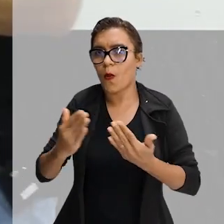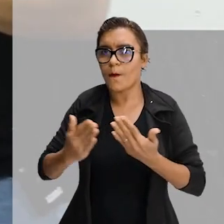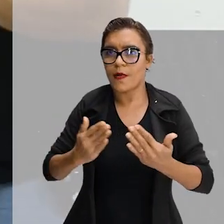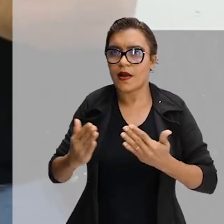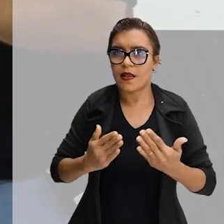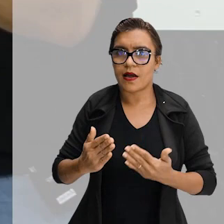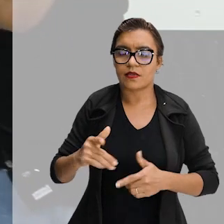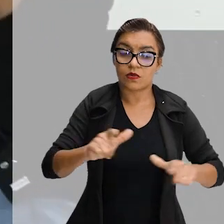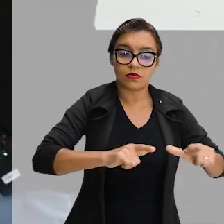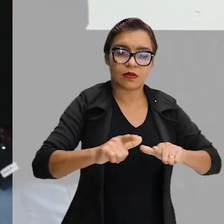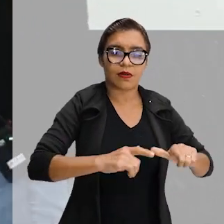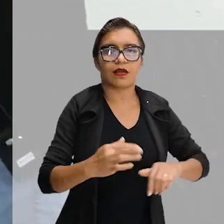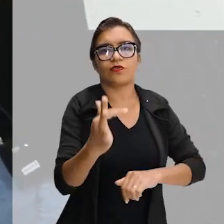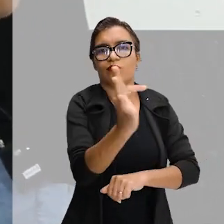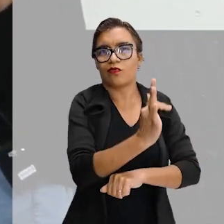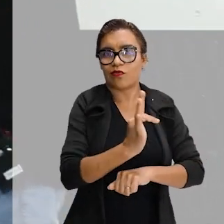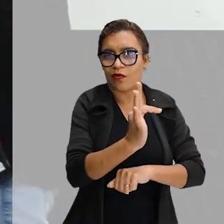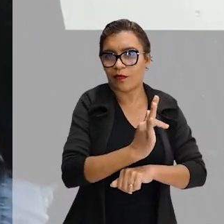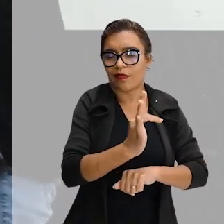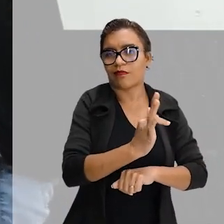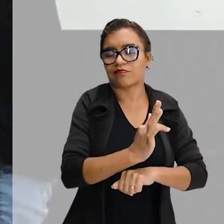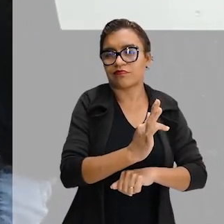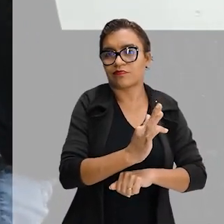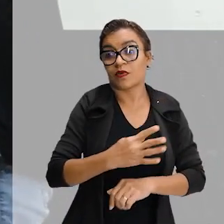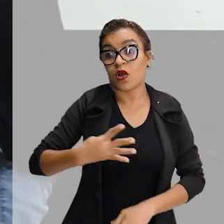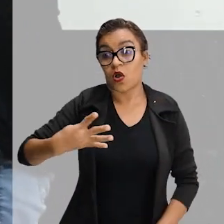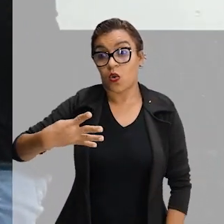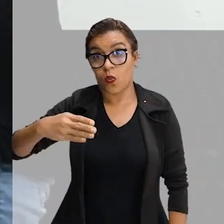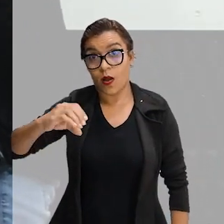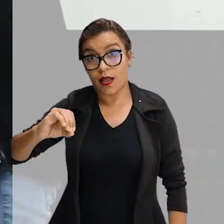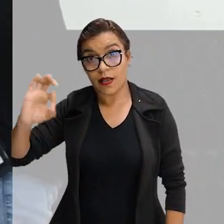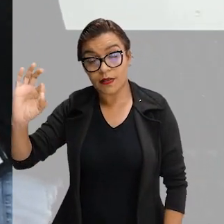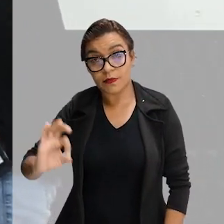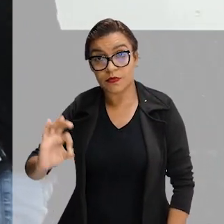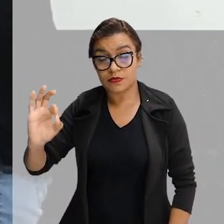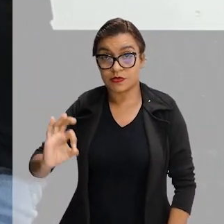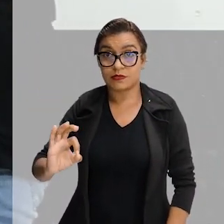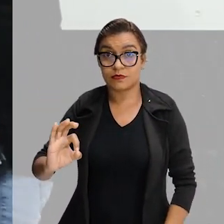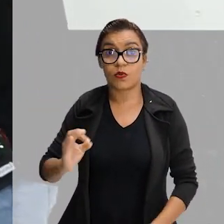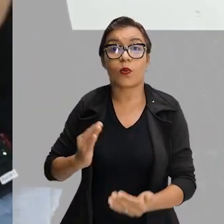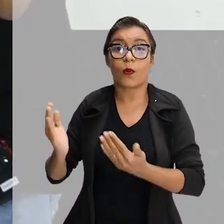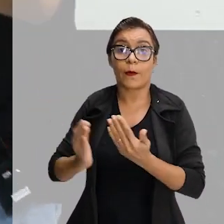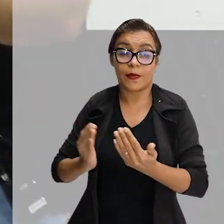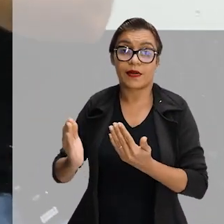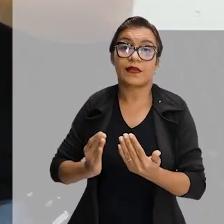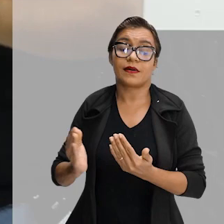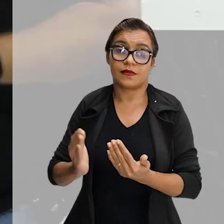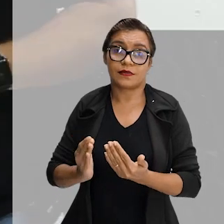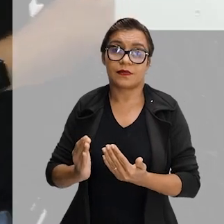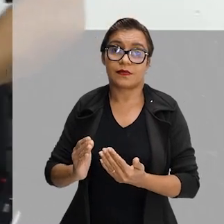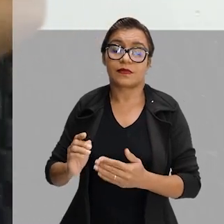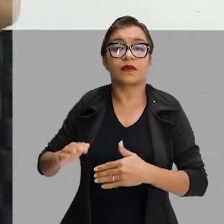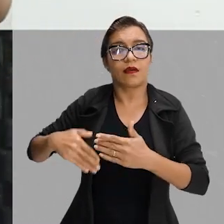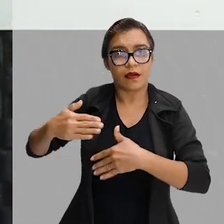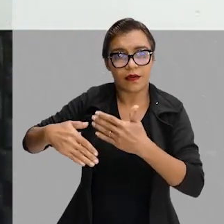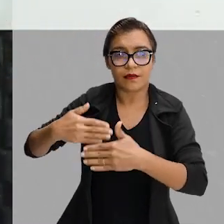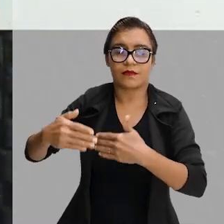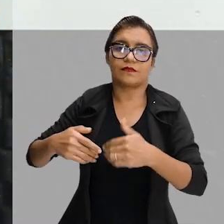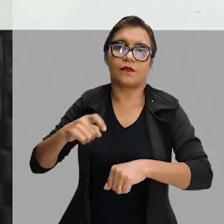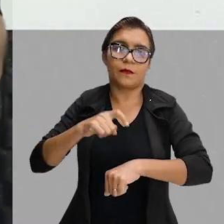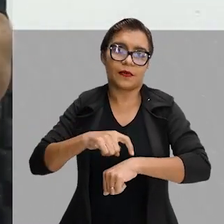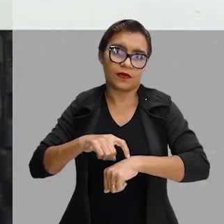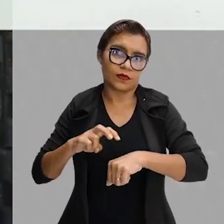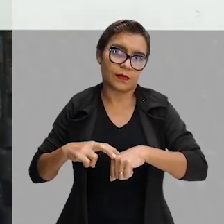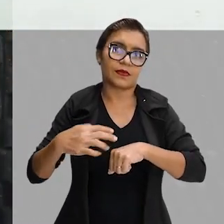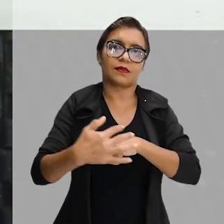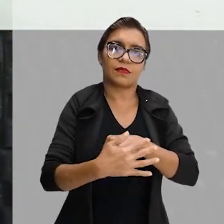formal. 40%, 4 a cada 10, é um número muito grande e que cresceu, sobretudo, durante a pandemia,